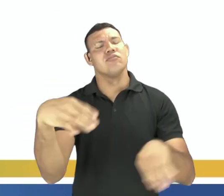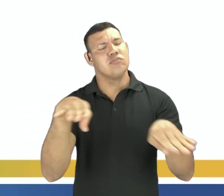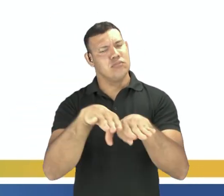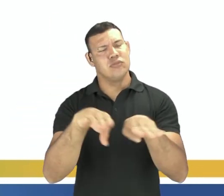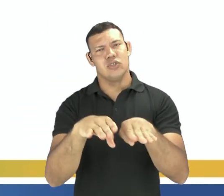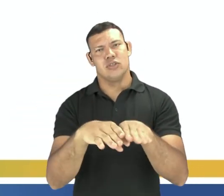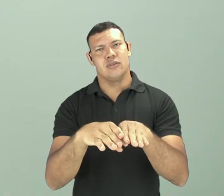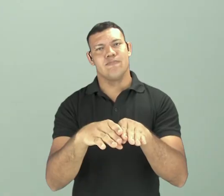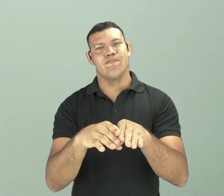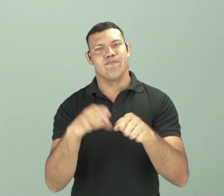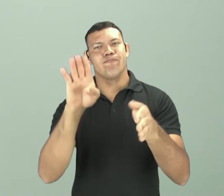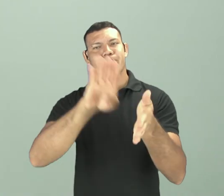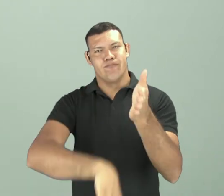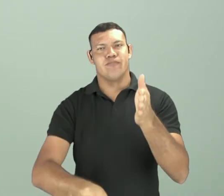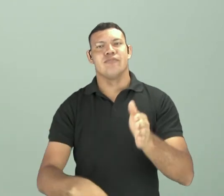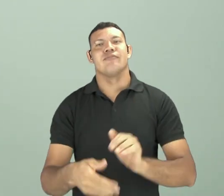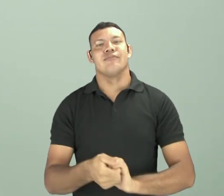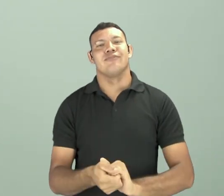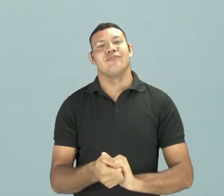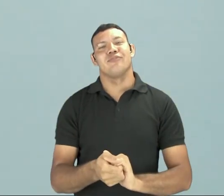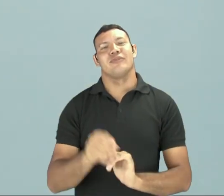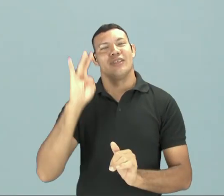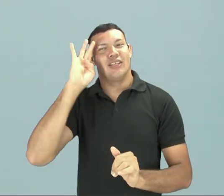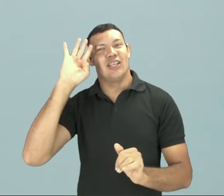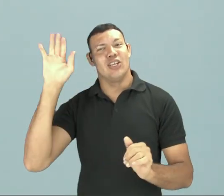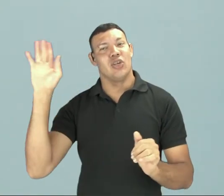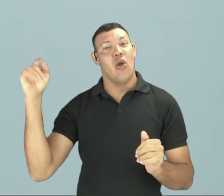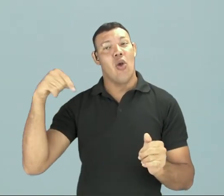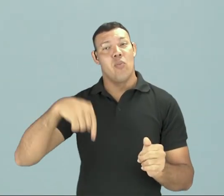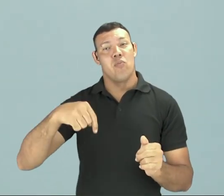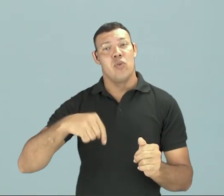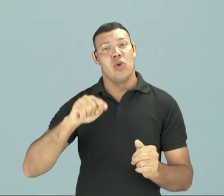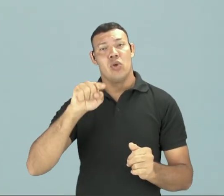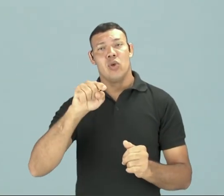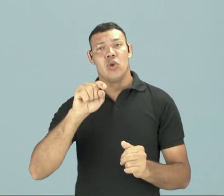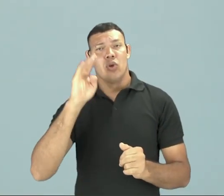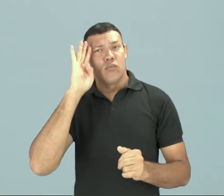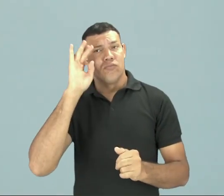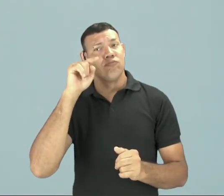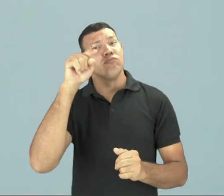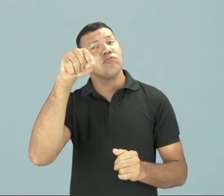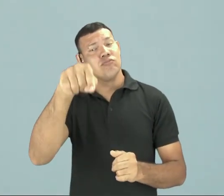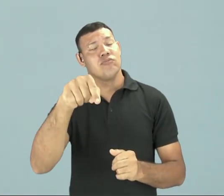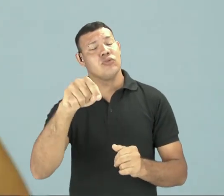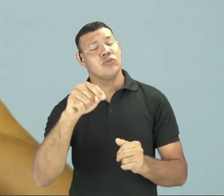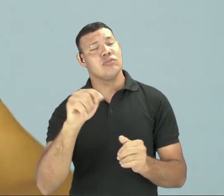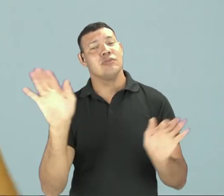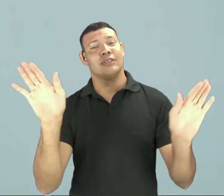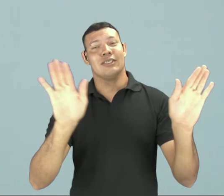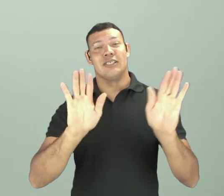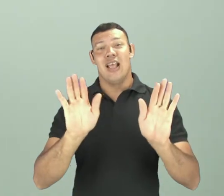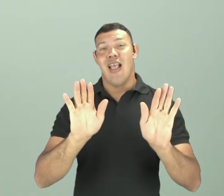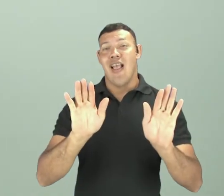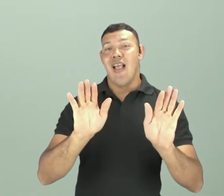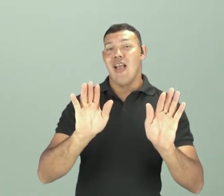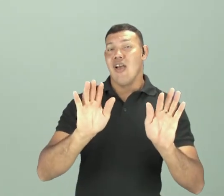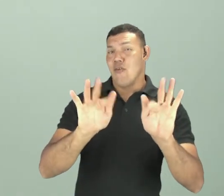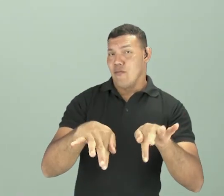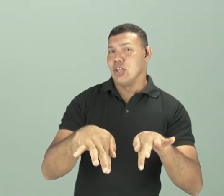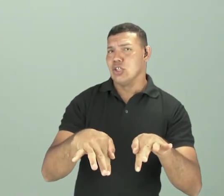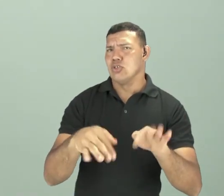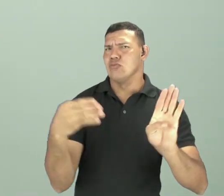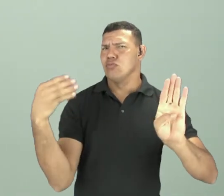sonhar junto? Você sonha daí, eu sonho daqui e a gente vai construindo nosso sonho. Ao final, acessa lá nossa